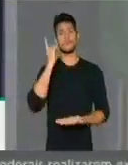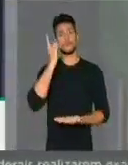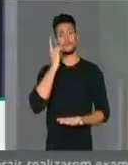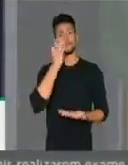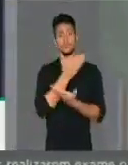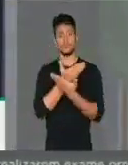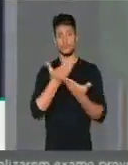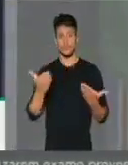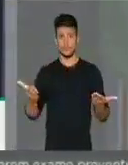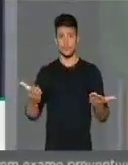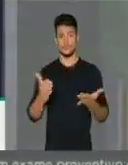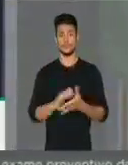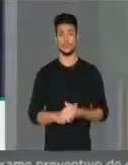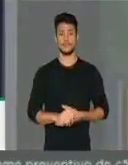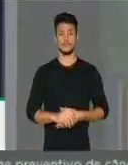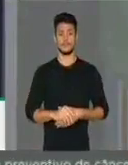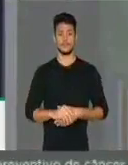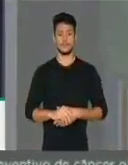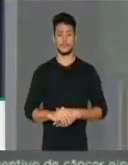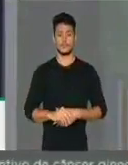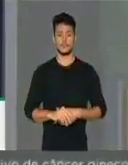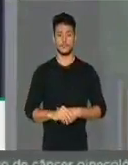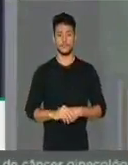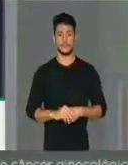deputados, senhoras deputadas,